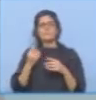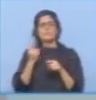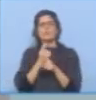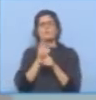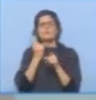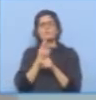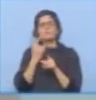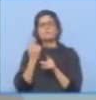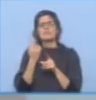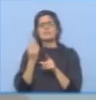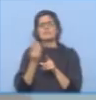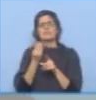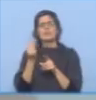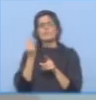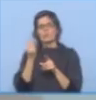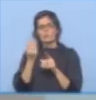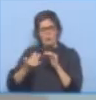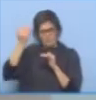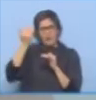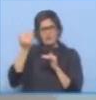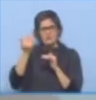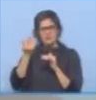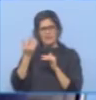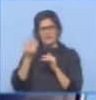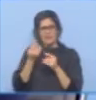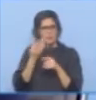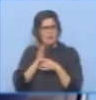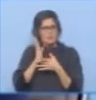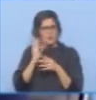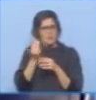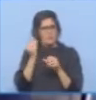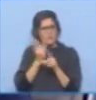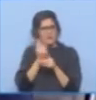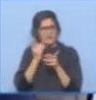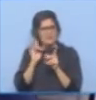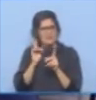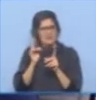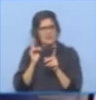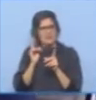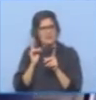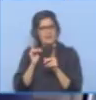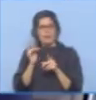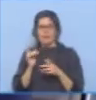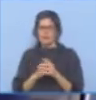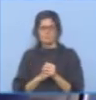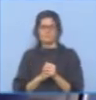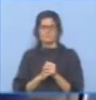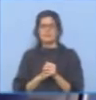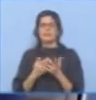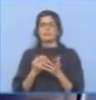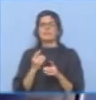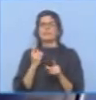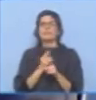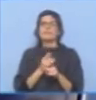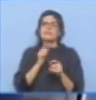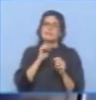uma Jornada Mundial da Juventude. Claro que sim, claro que sim. Usa-se muito a expressão, e bem, não é? Mais que eventos são os processos, Sim.